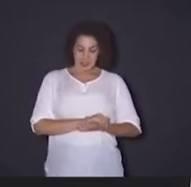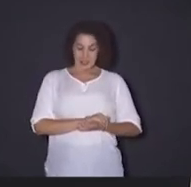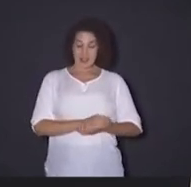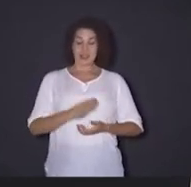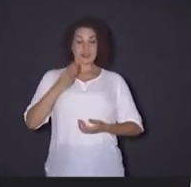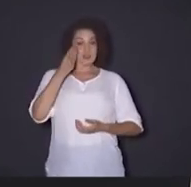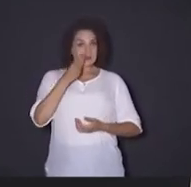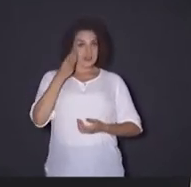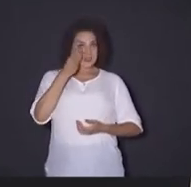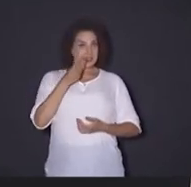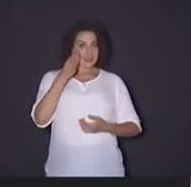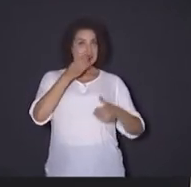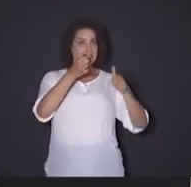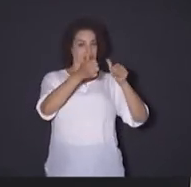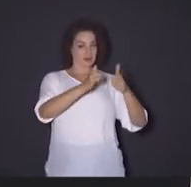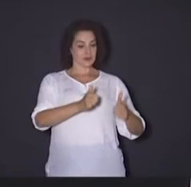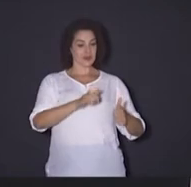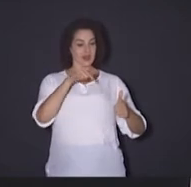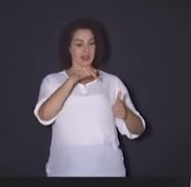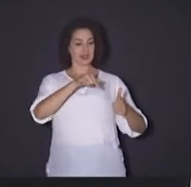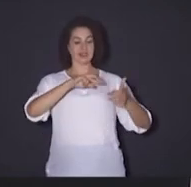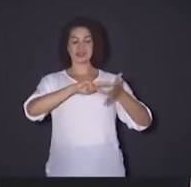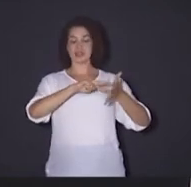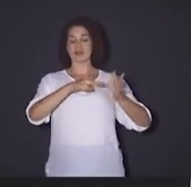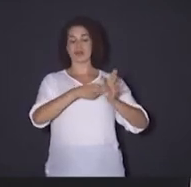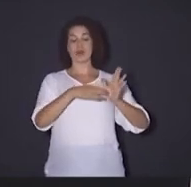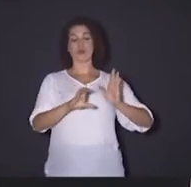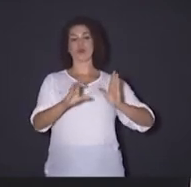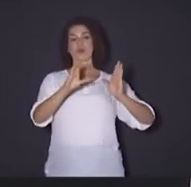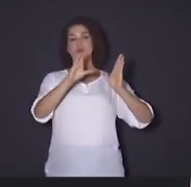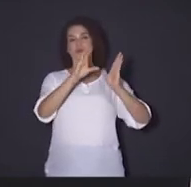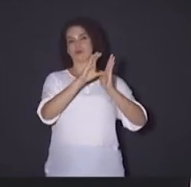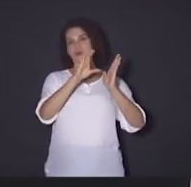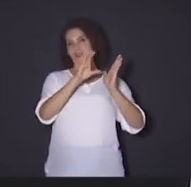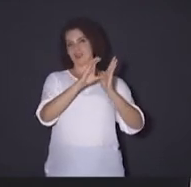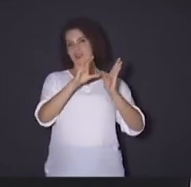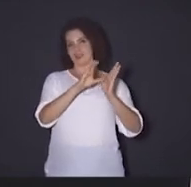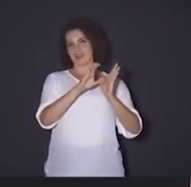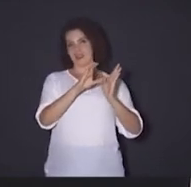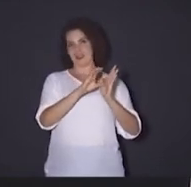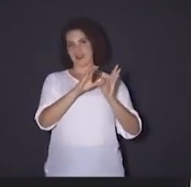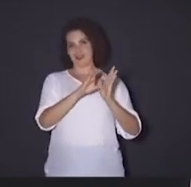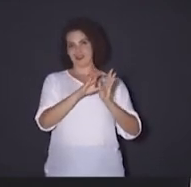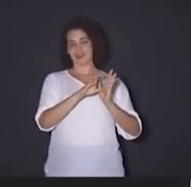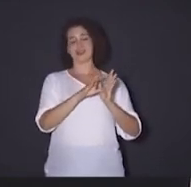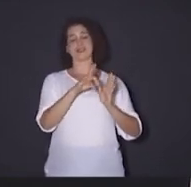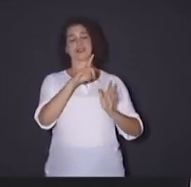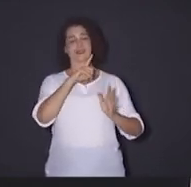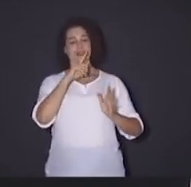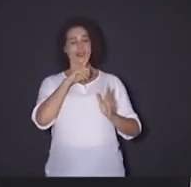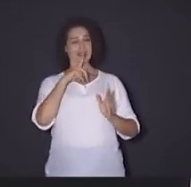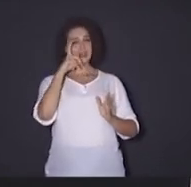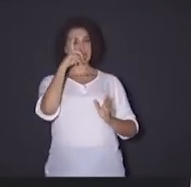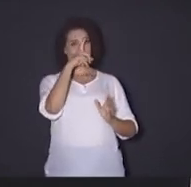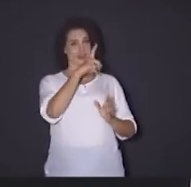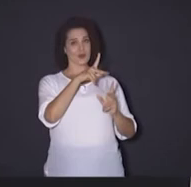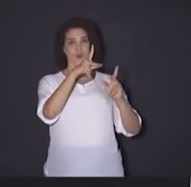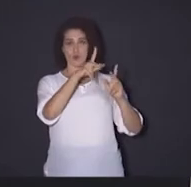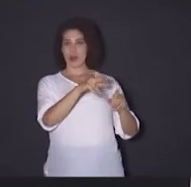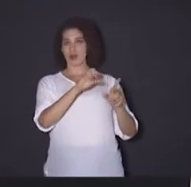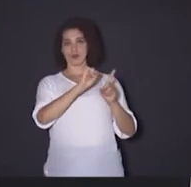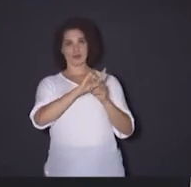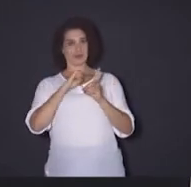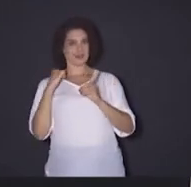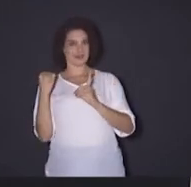terreiro o terreno é uma comunidade é que é rodeada das mesmas dificuldades que a gente vive na sociedade